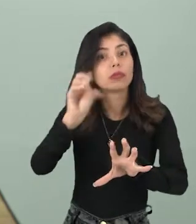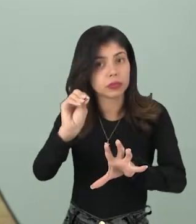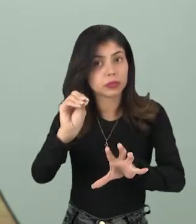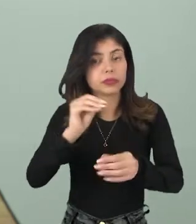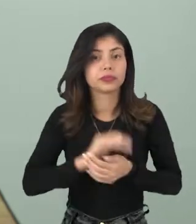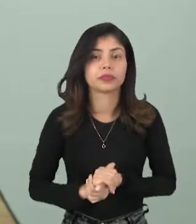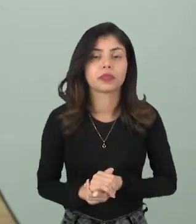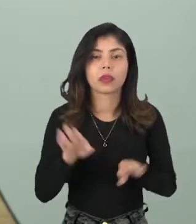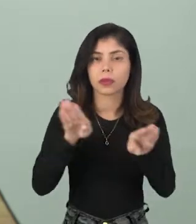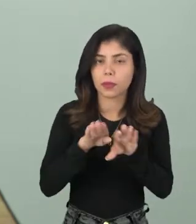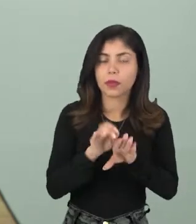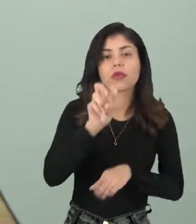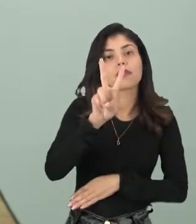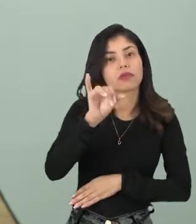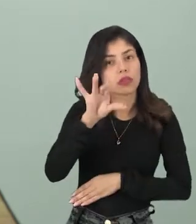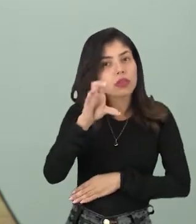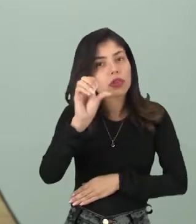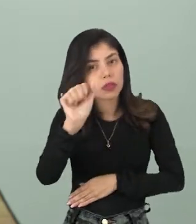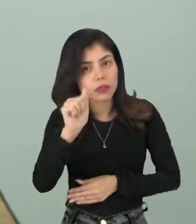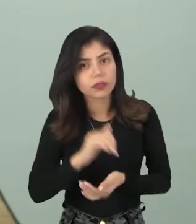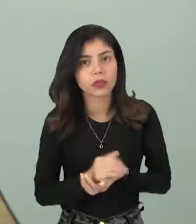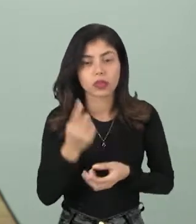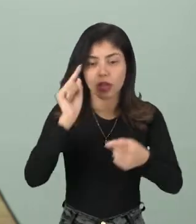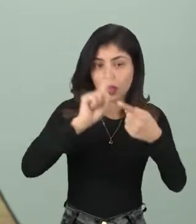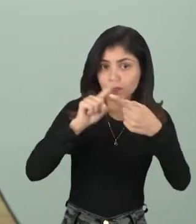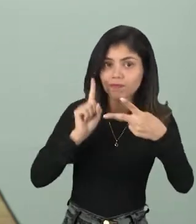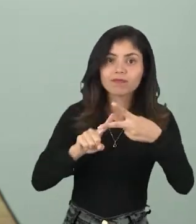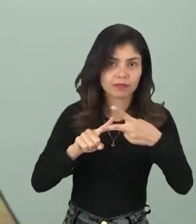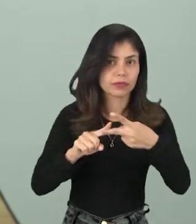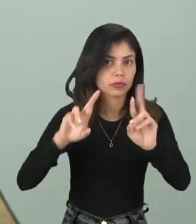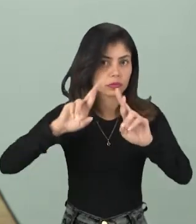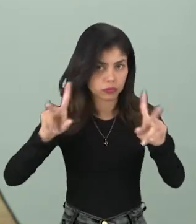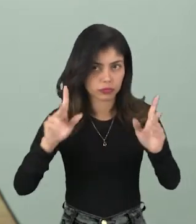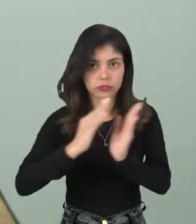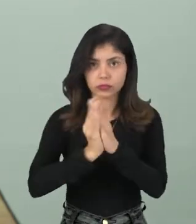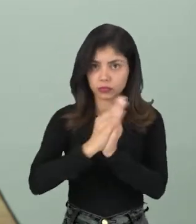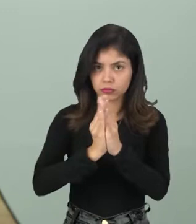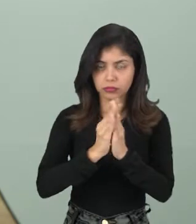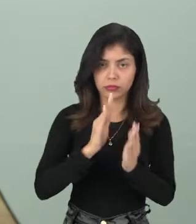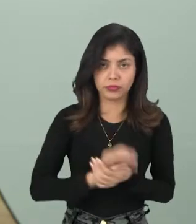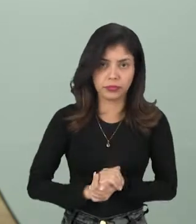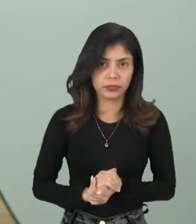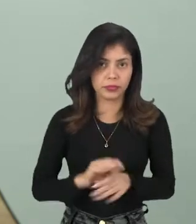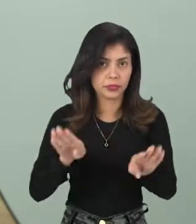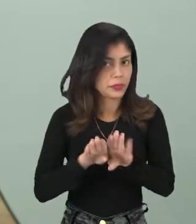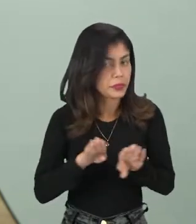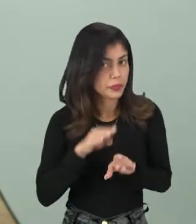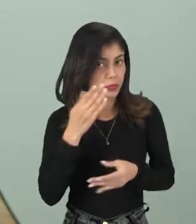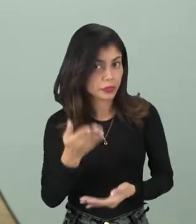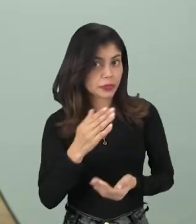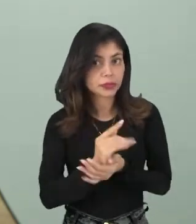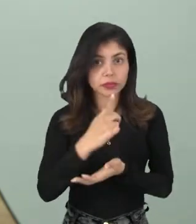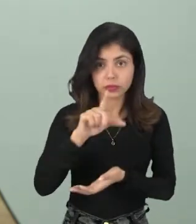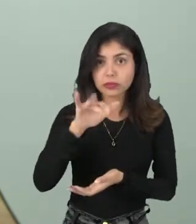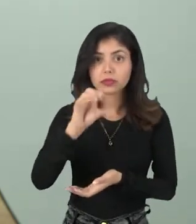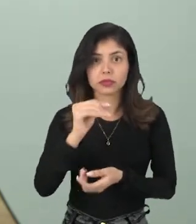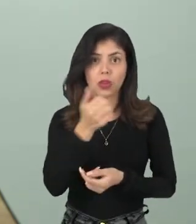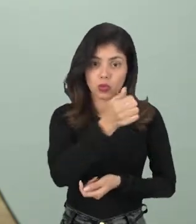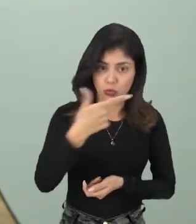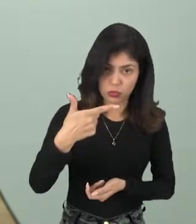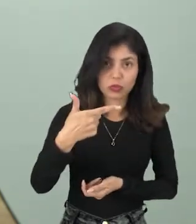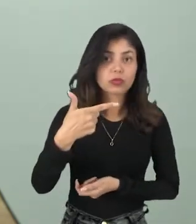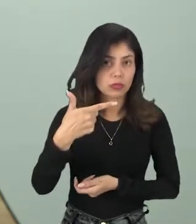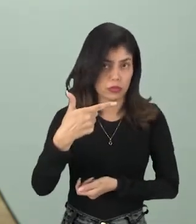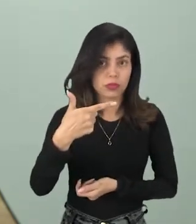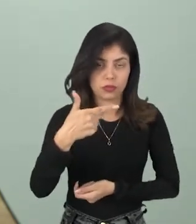e nós temos aqui o Vinícius certo cada um possui uma quantidade de bonecos vamos ver juntos Olha só Paulo tem